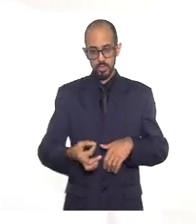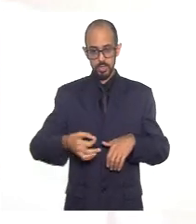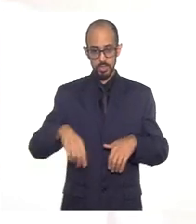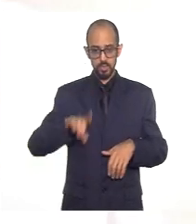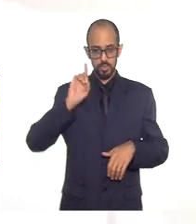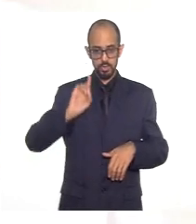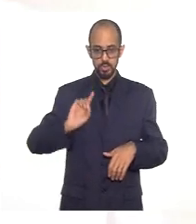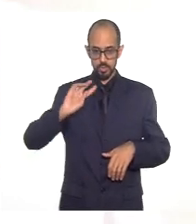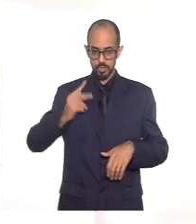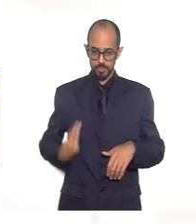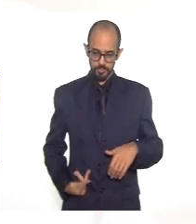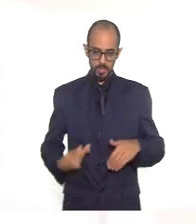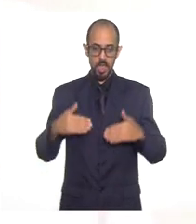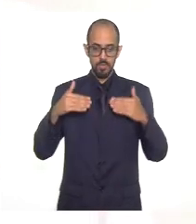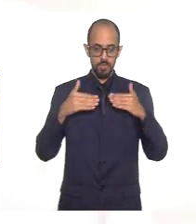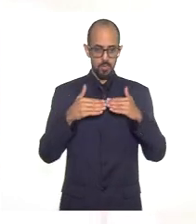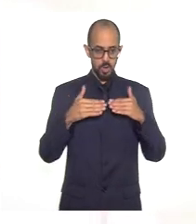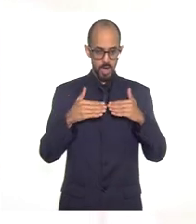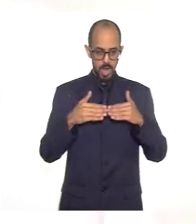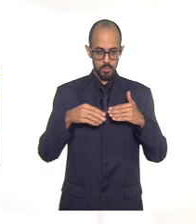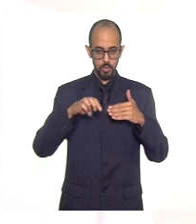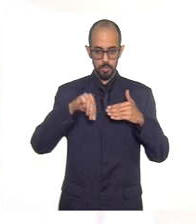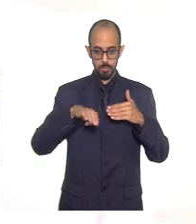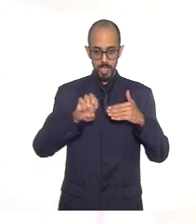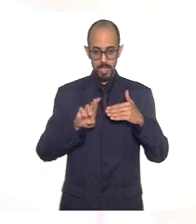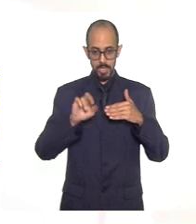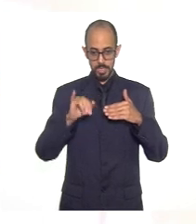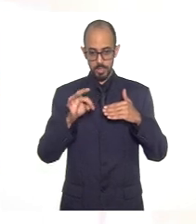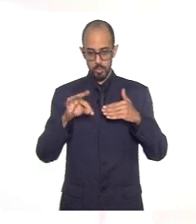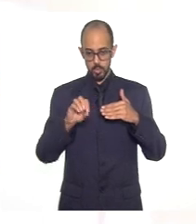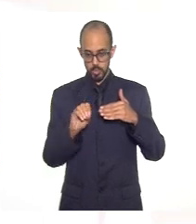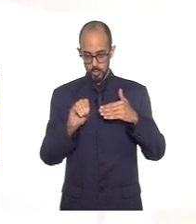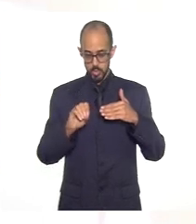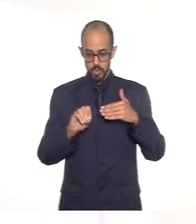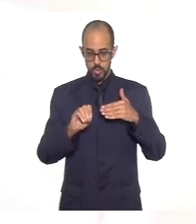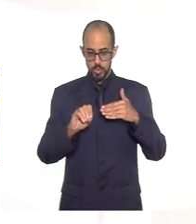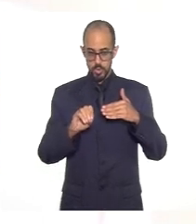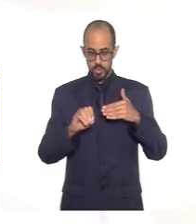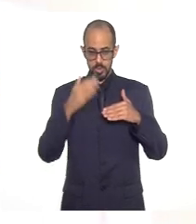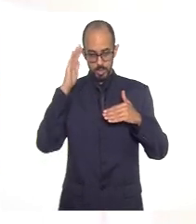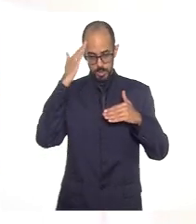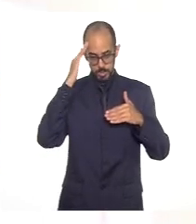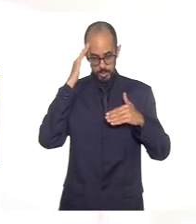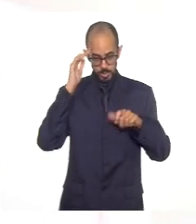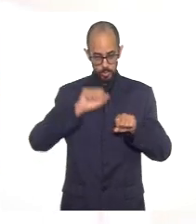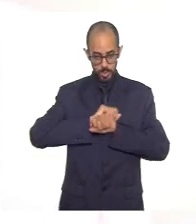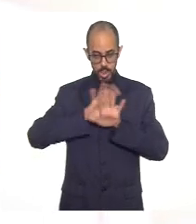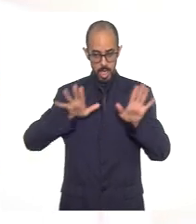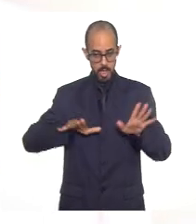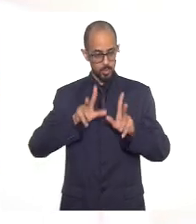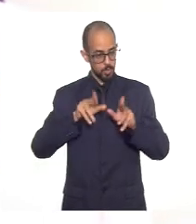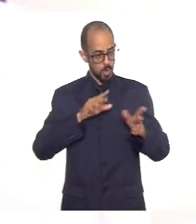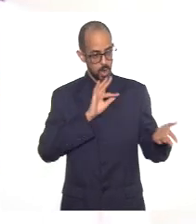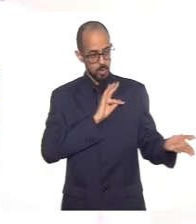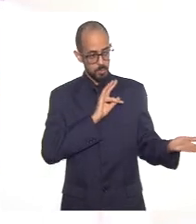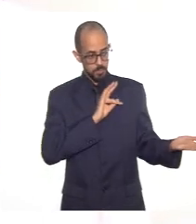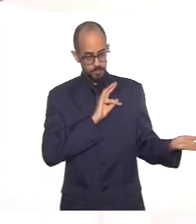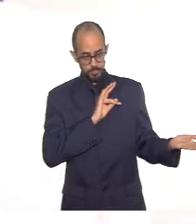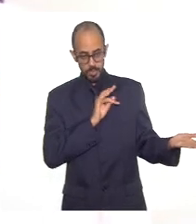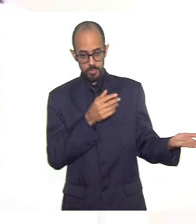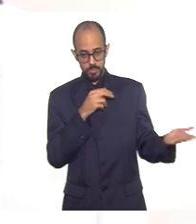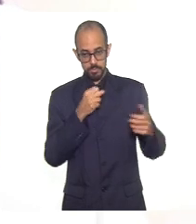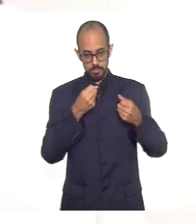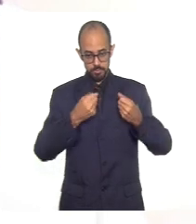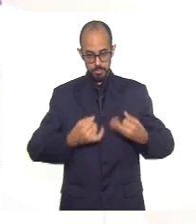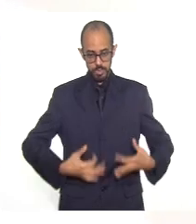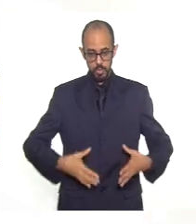no mérito é favorável. Tendo, inclusive, o entendimento que expressou aqui a deputada Marta Rocha no parecer da Comissão